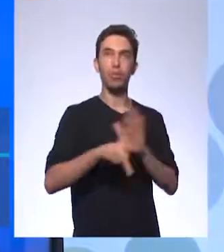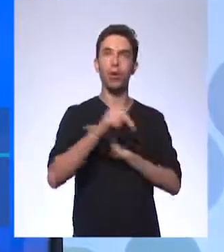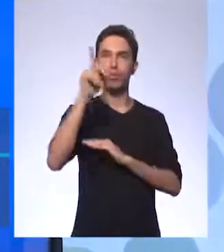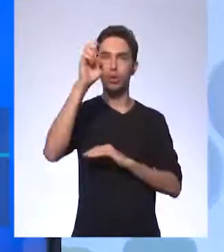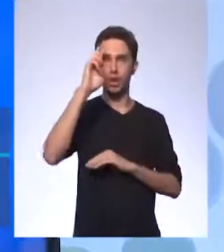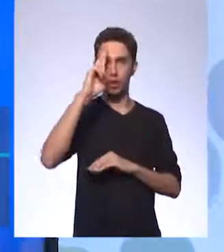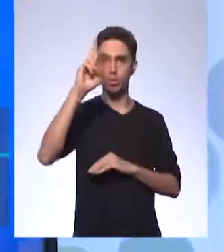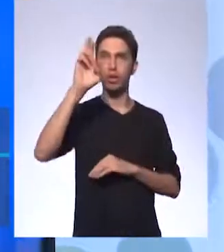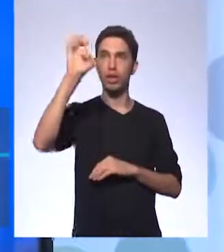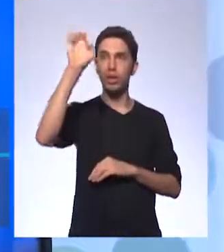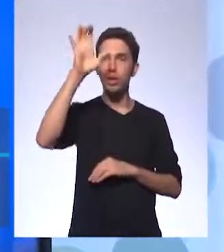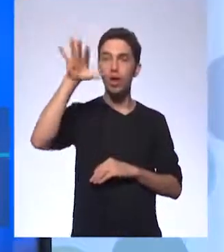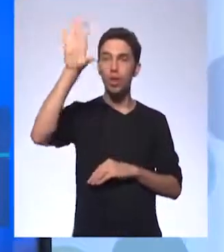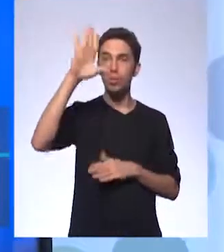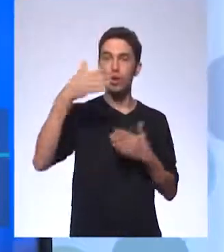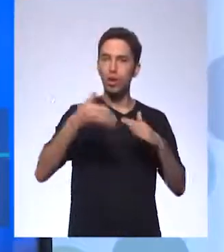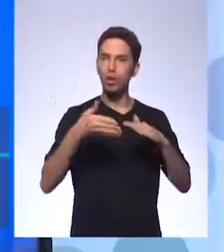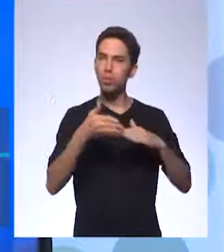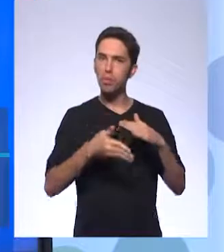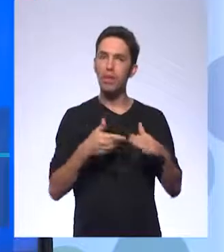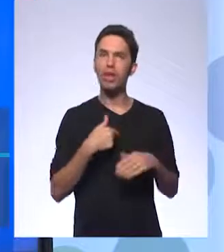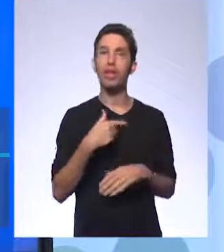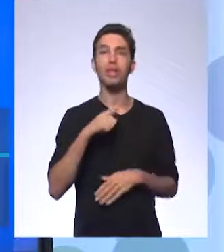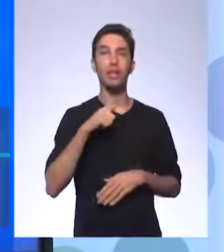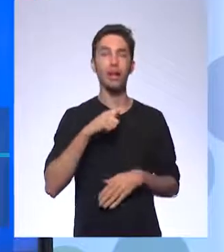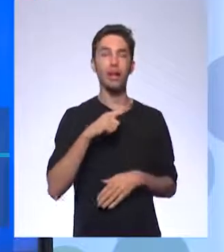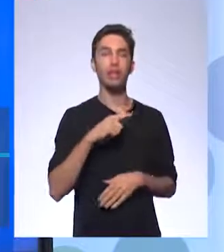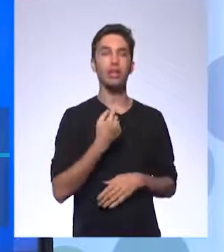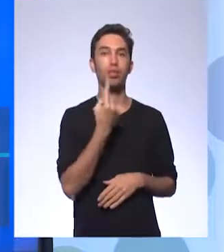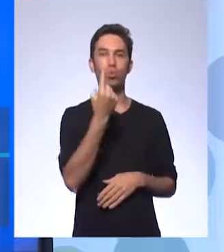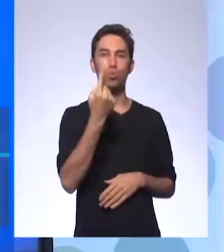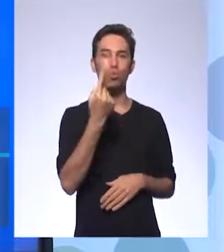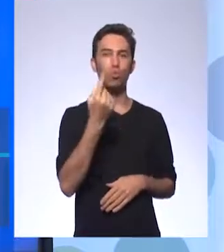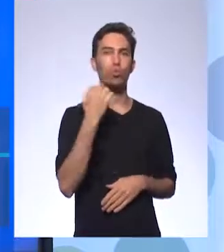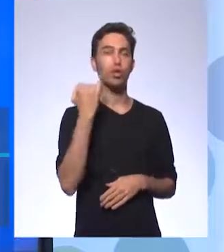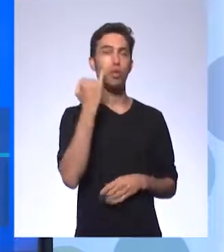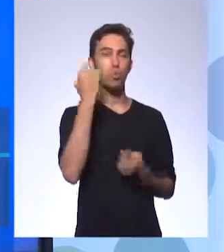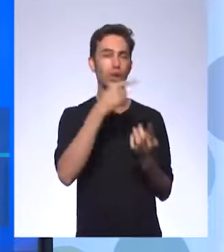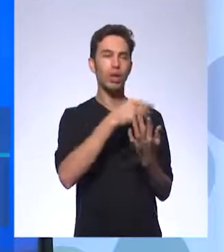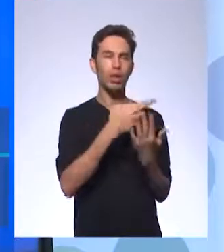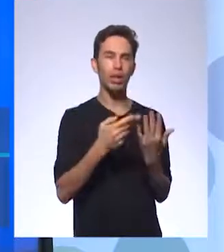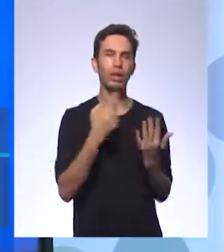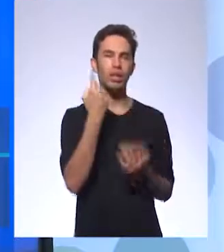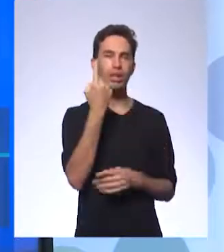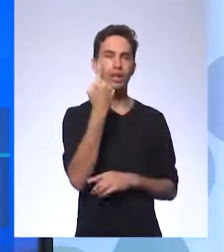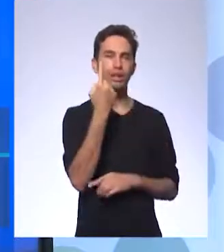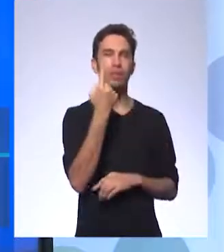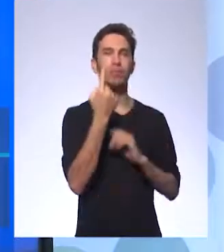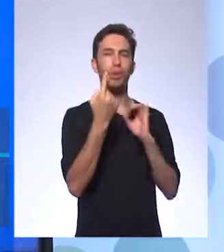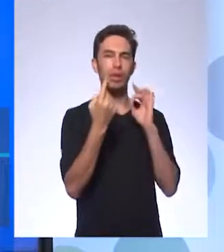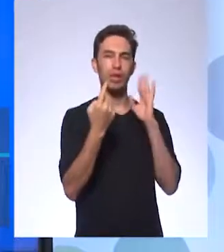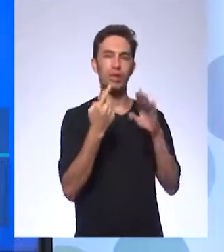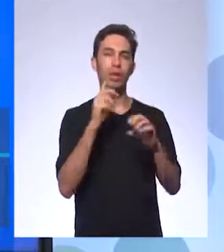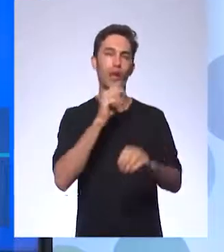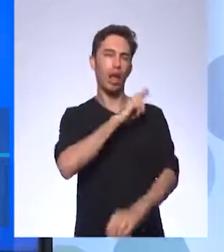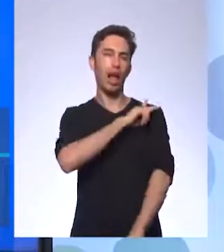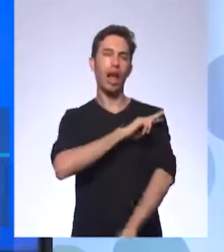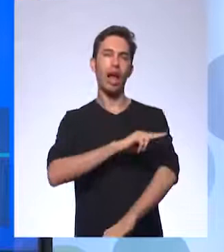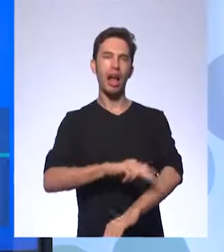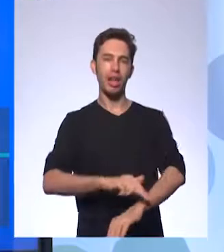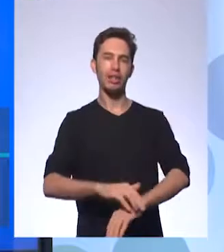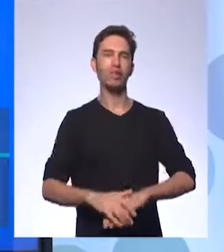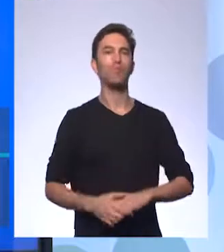conceito de modernidade tem um elemento primordial aí, que é a questão da raça, ok? E